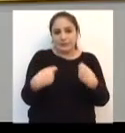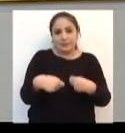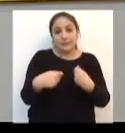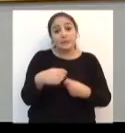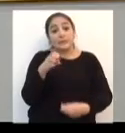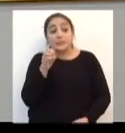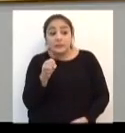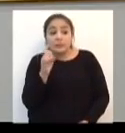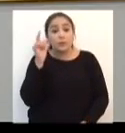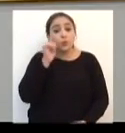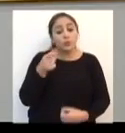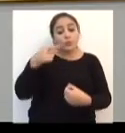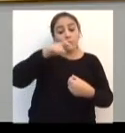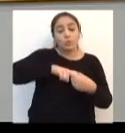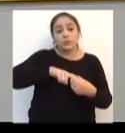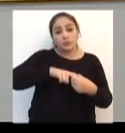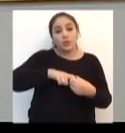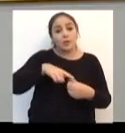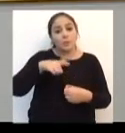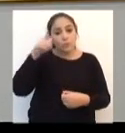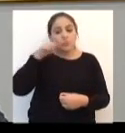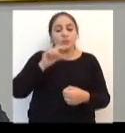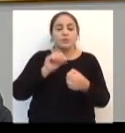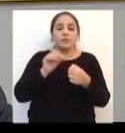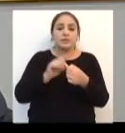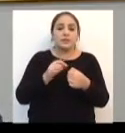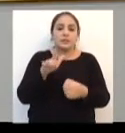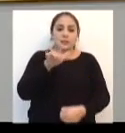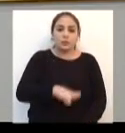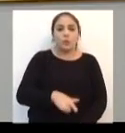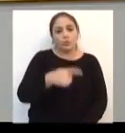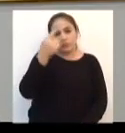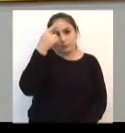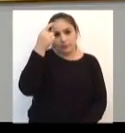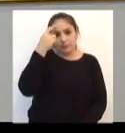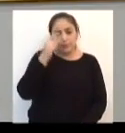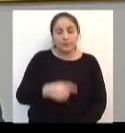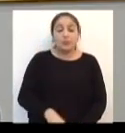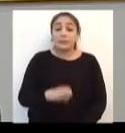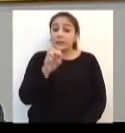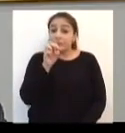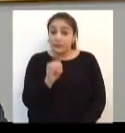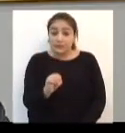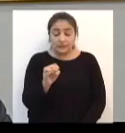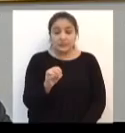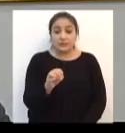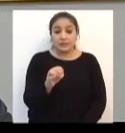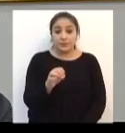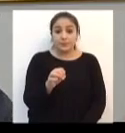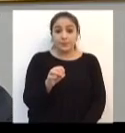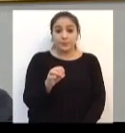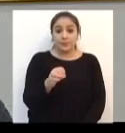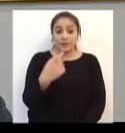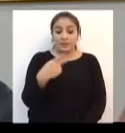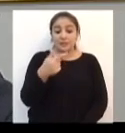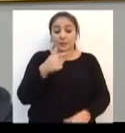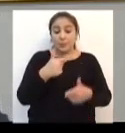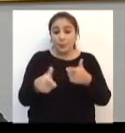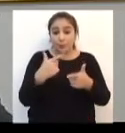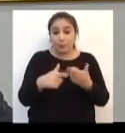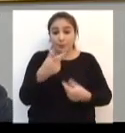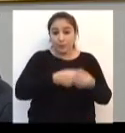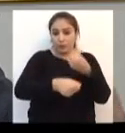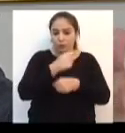ser refeito o raciocínio com relação a esse decreto. Caso essa situação econômica